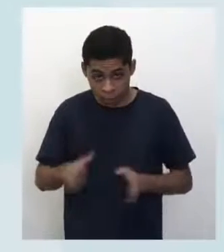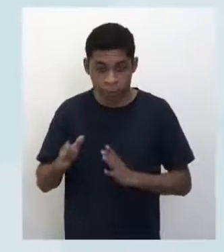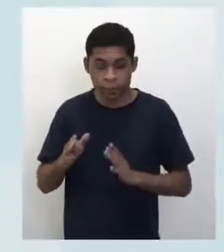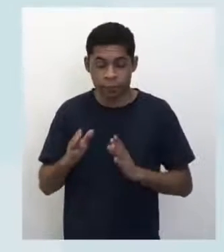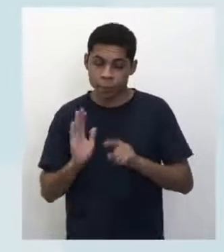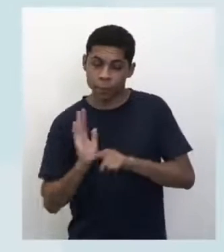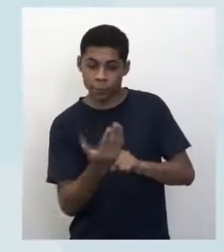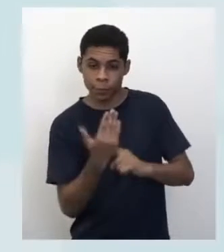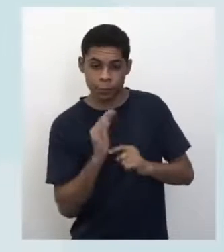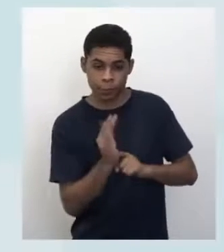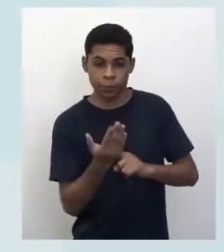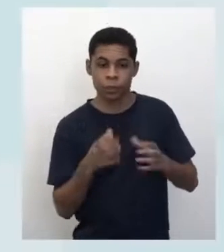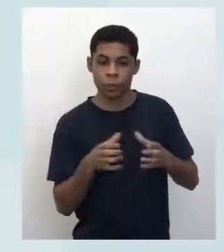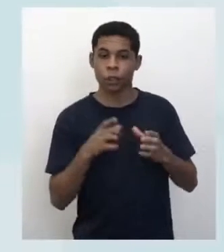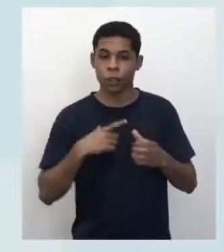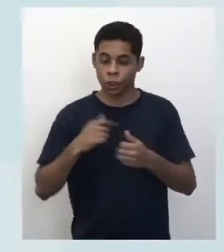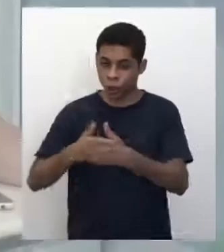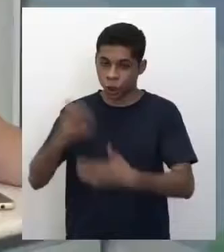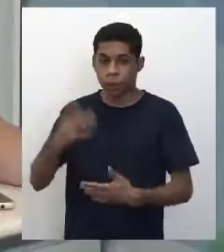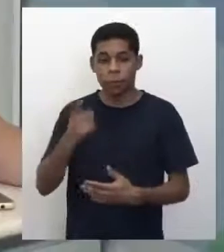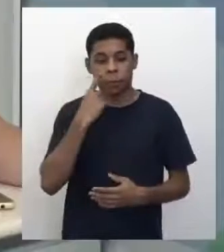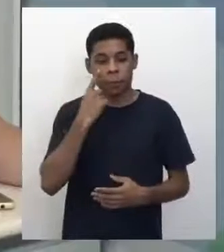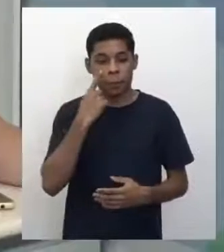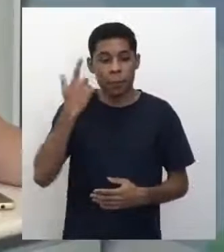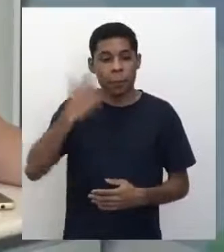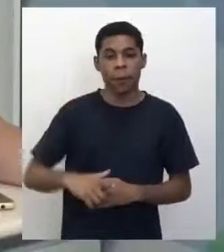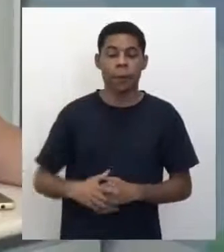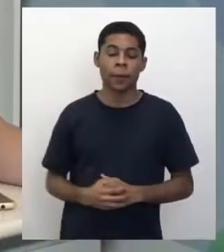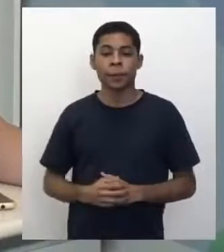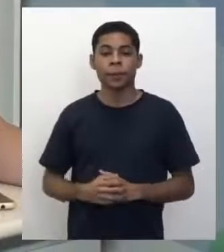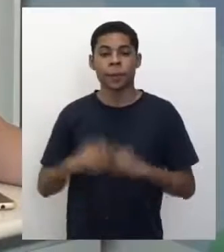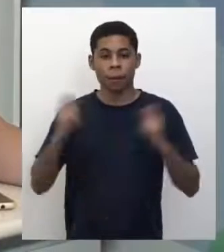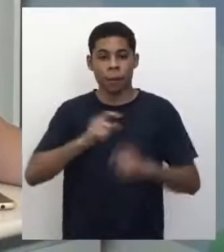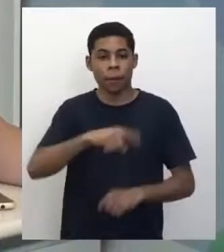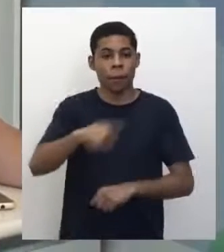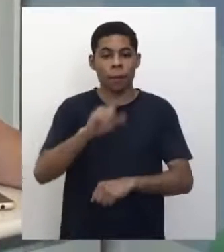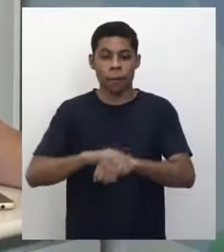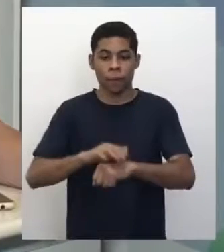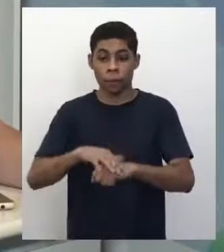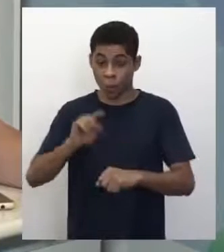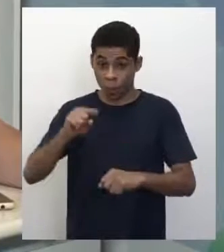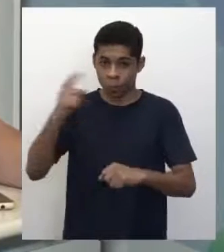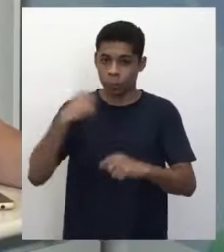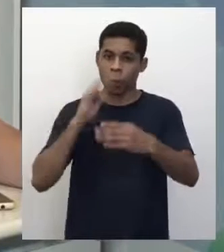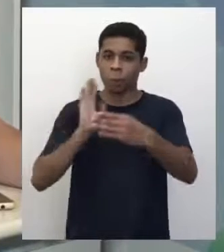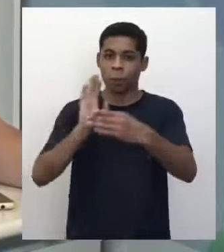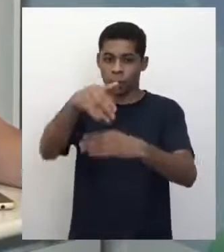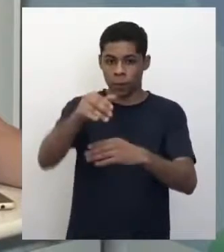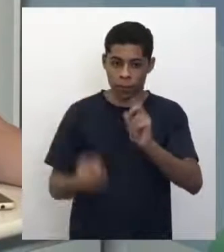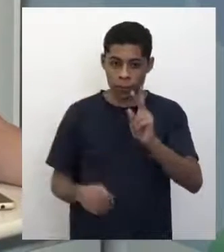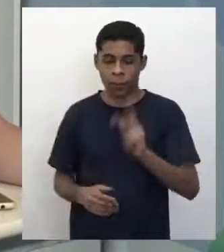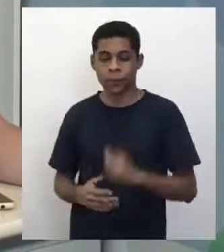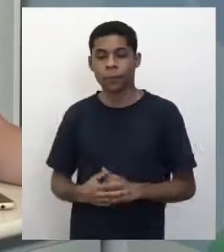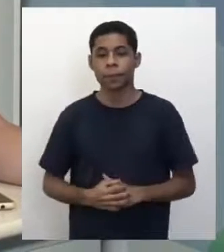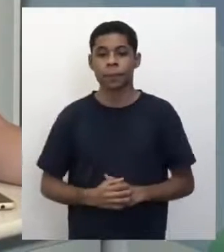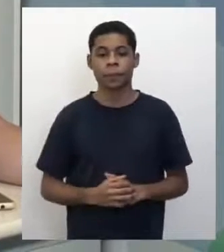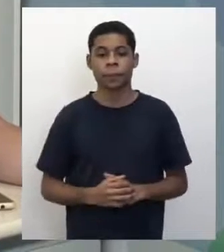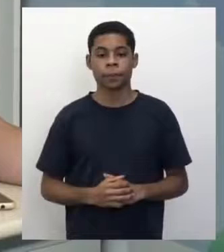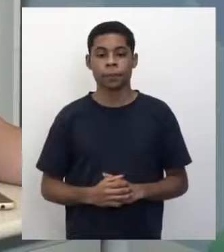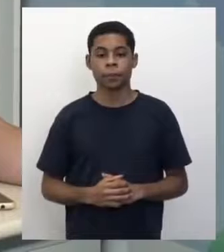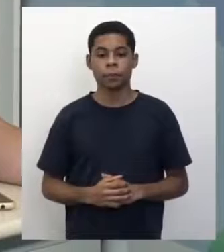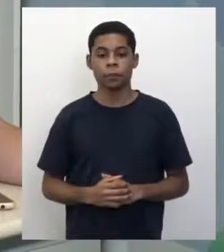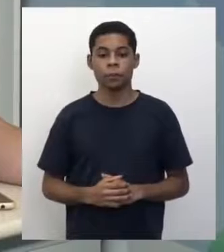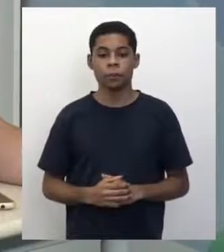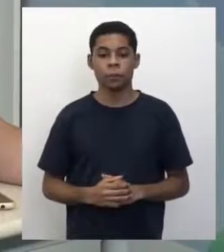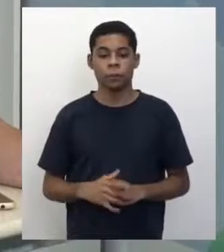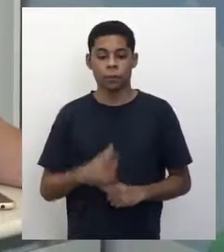do chat. Deixa eu ver se o próximo dá aqui pra gente fazer. O próximo eu vou pular, turma. Temos tempo